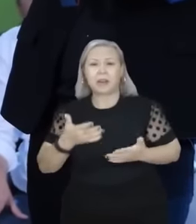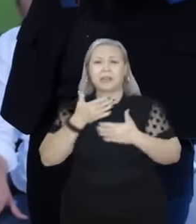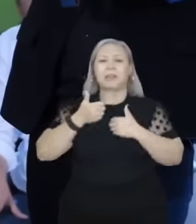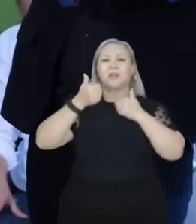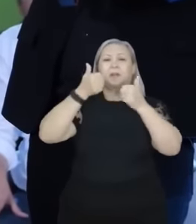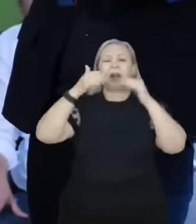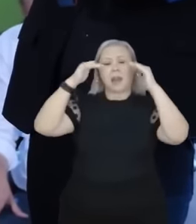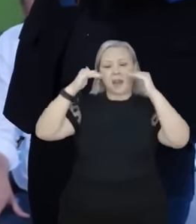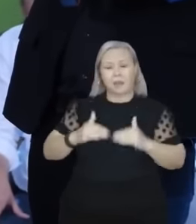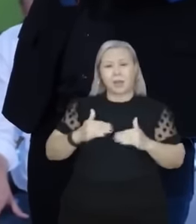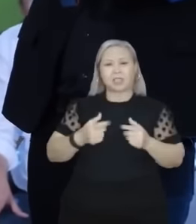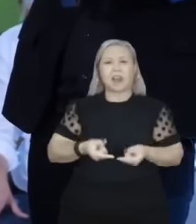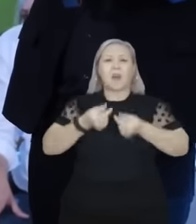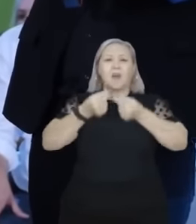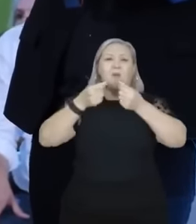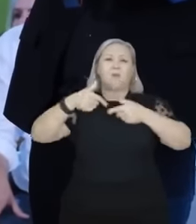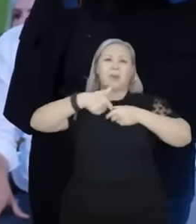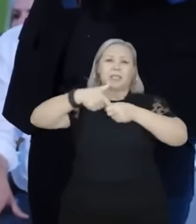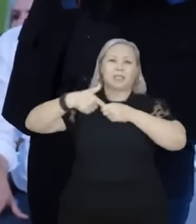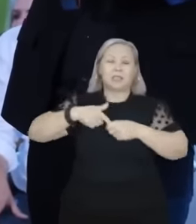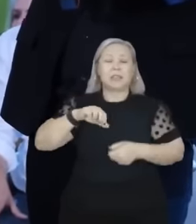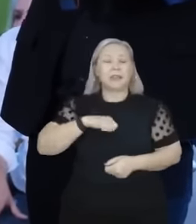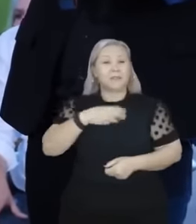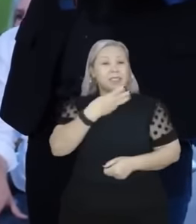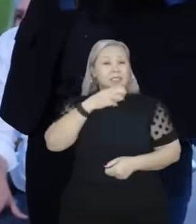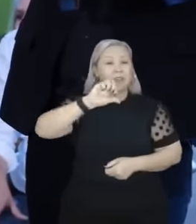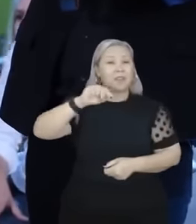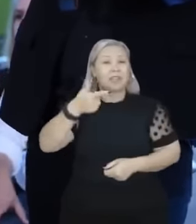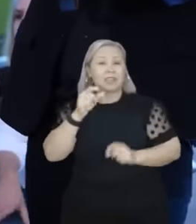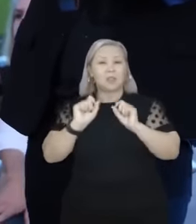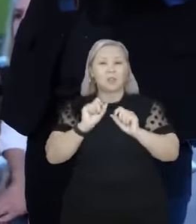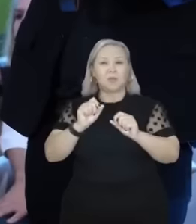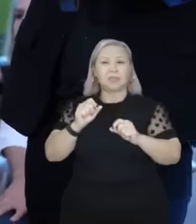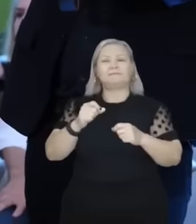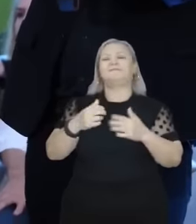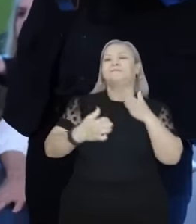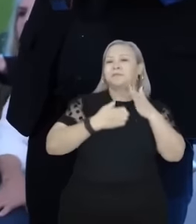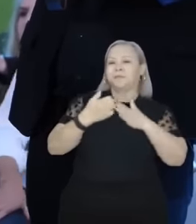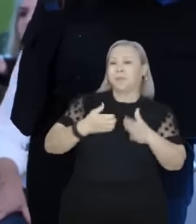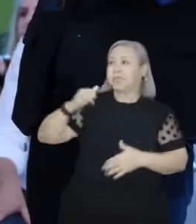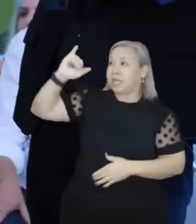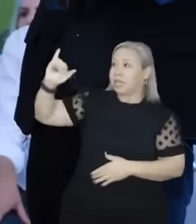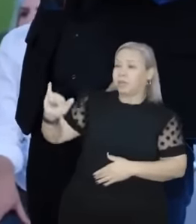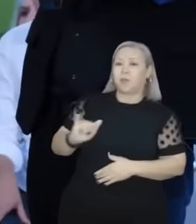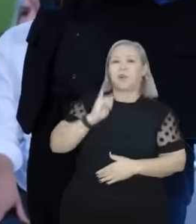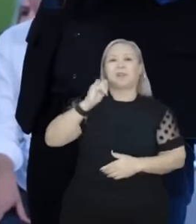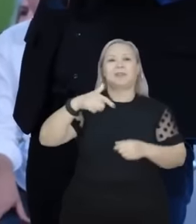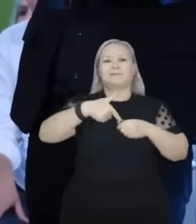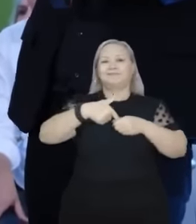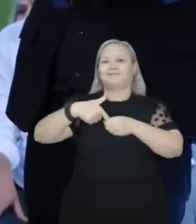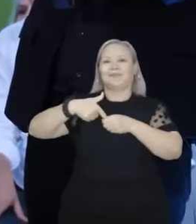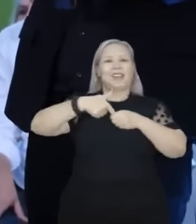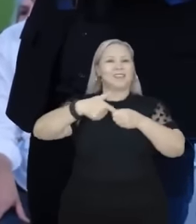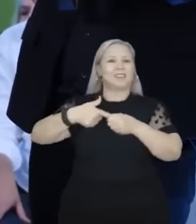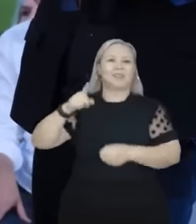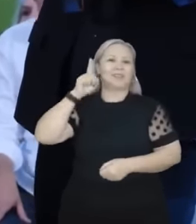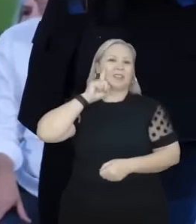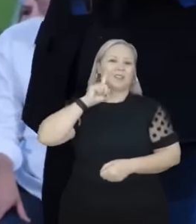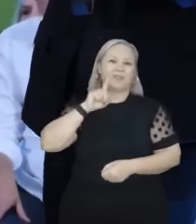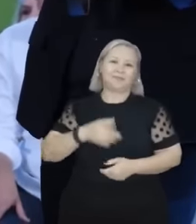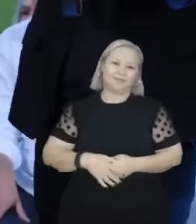392 empresas importando gasolina dos Estados Unidos. É por isso que o preço fugiu do controle, porque